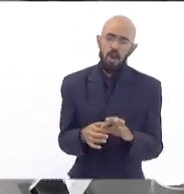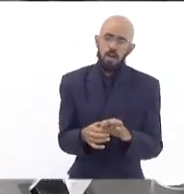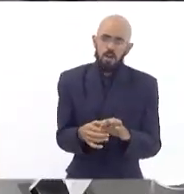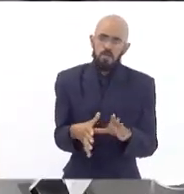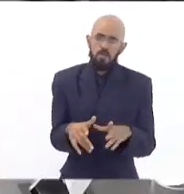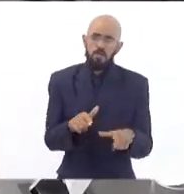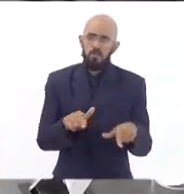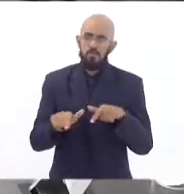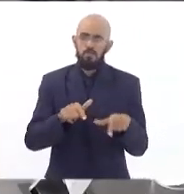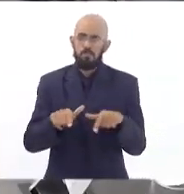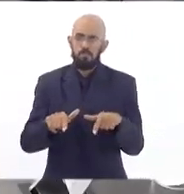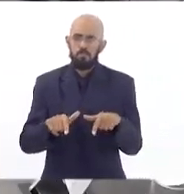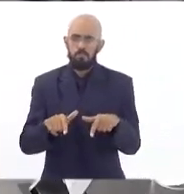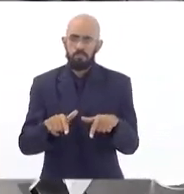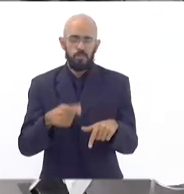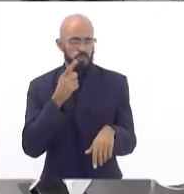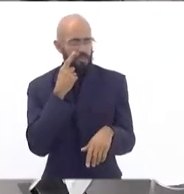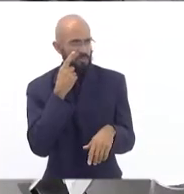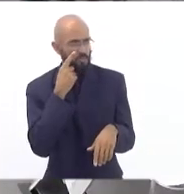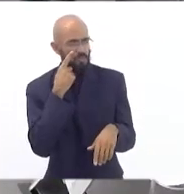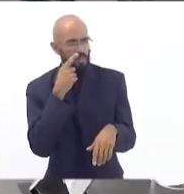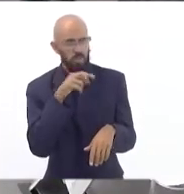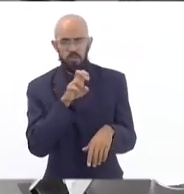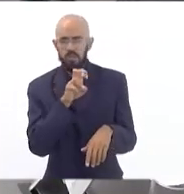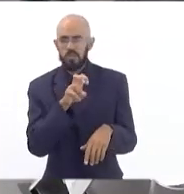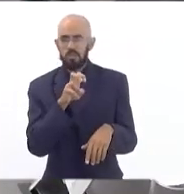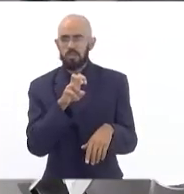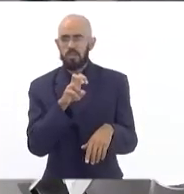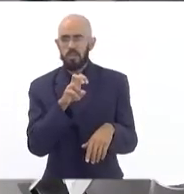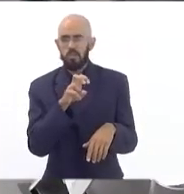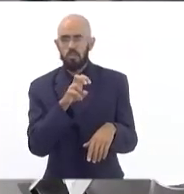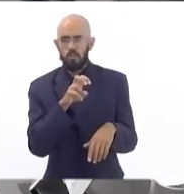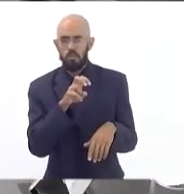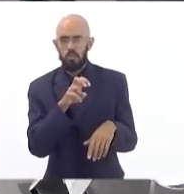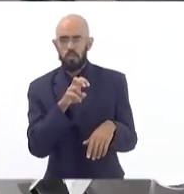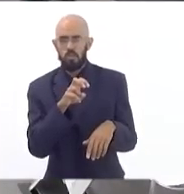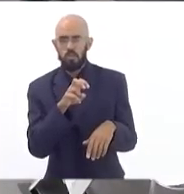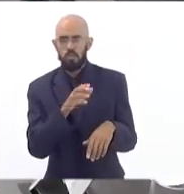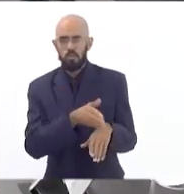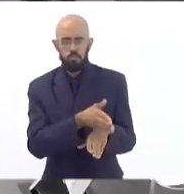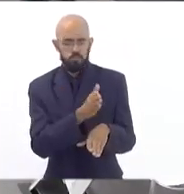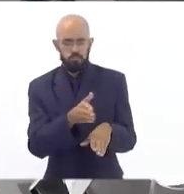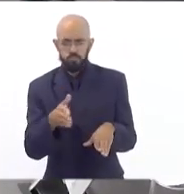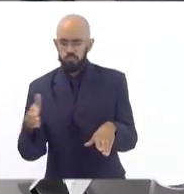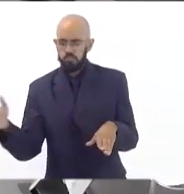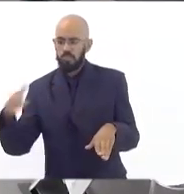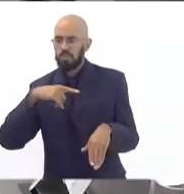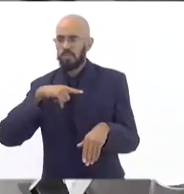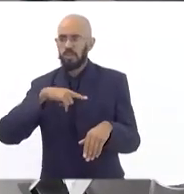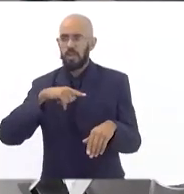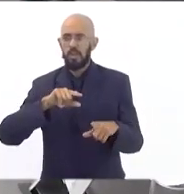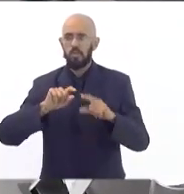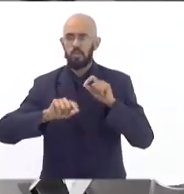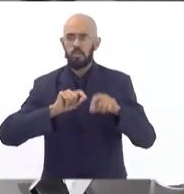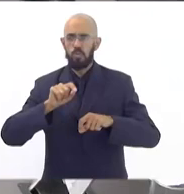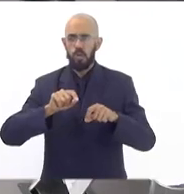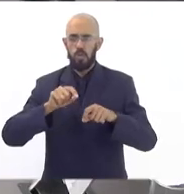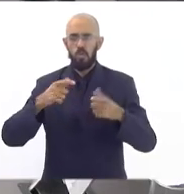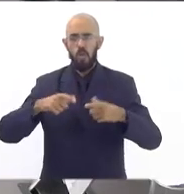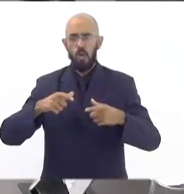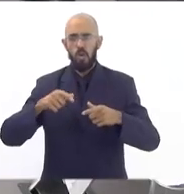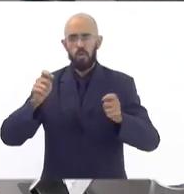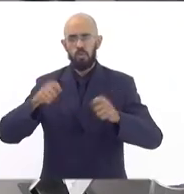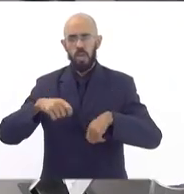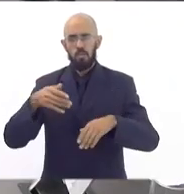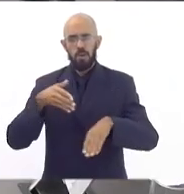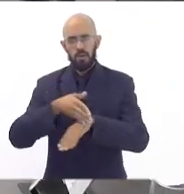ramais o que mais nós encontramos é isso né quase que estação situação não você tem um buraco onde a pessoa entra